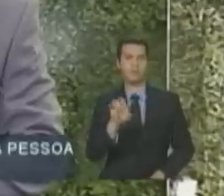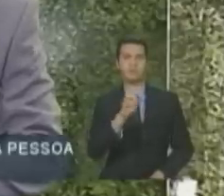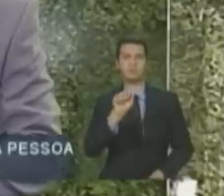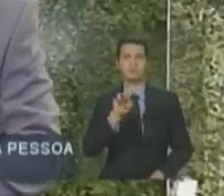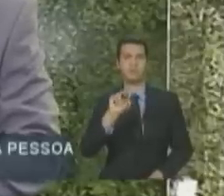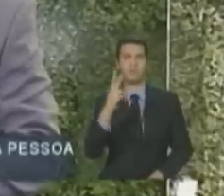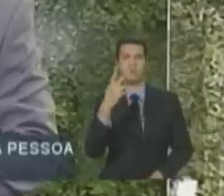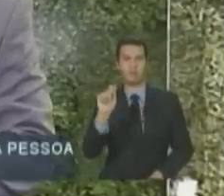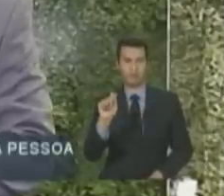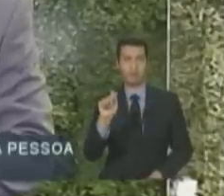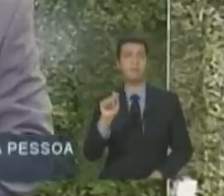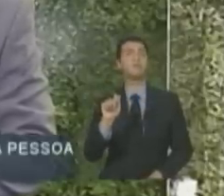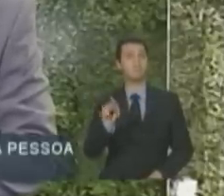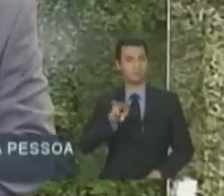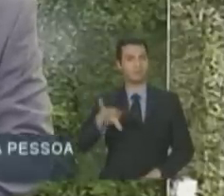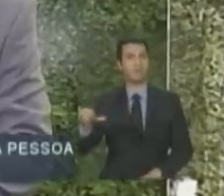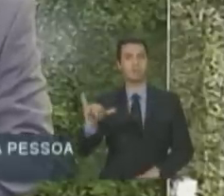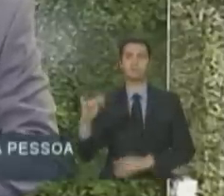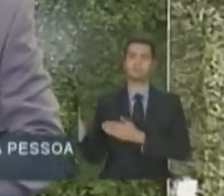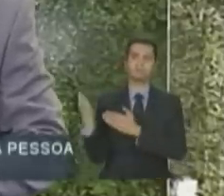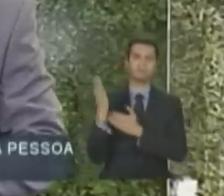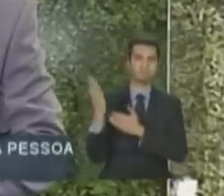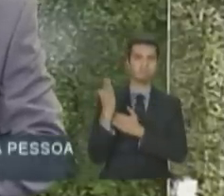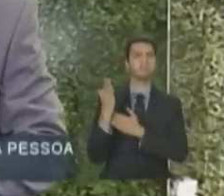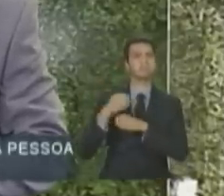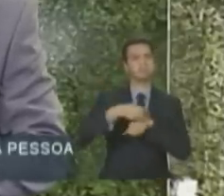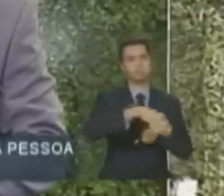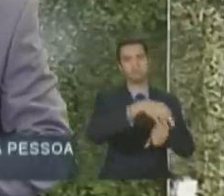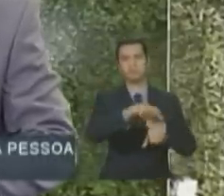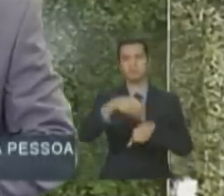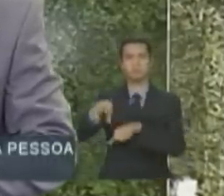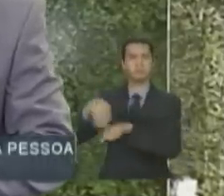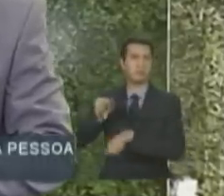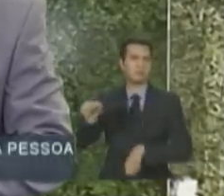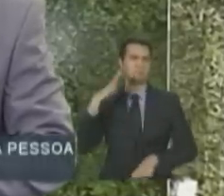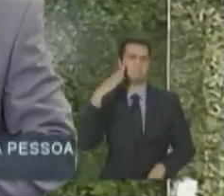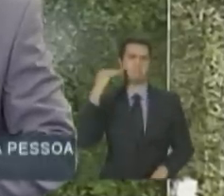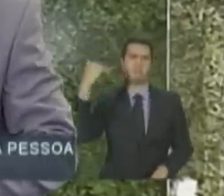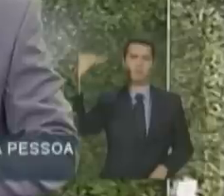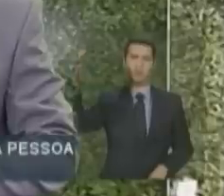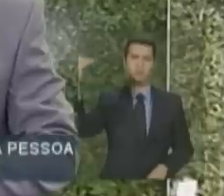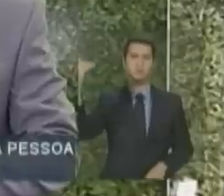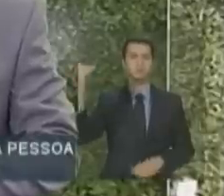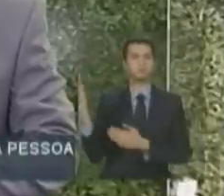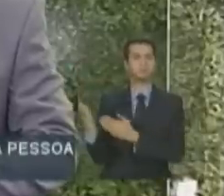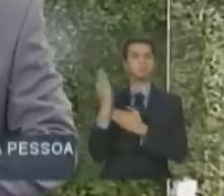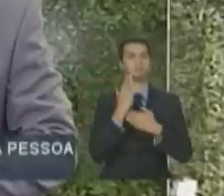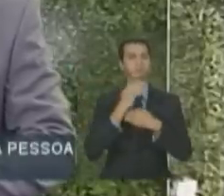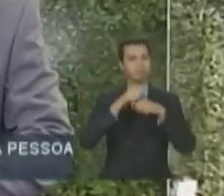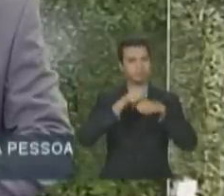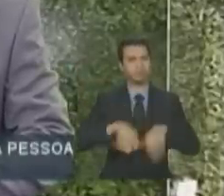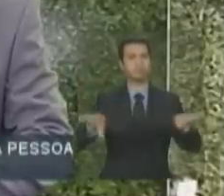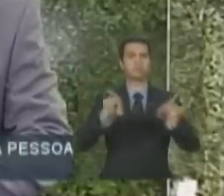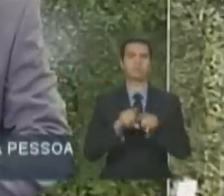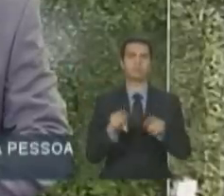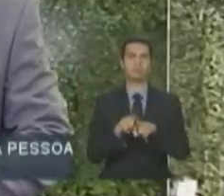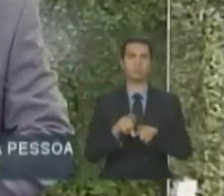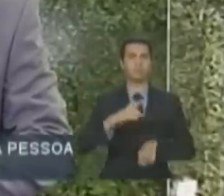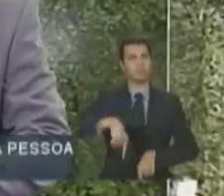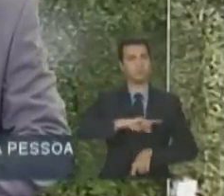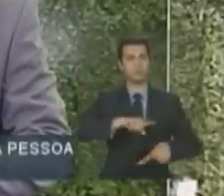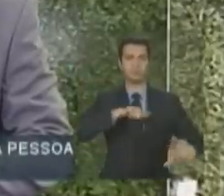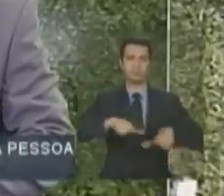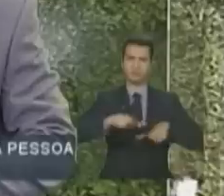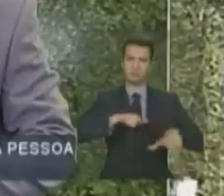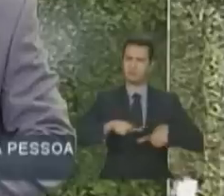com o atendimento, dando, emprestando o seu expertise e fazendo o selo, validando todo o trabalho, que será um